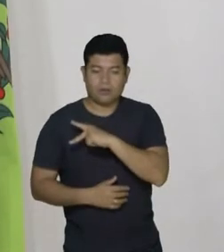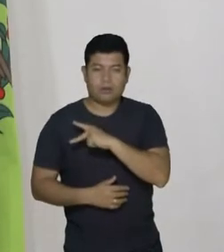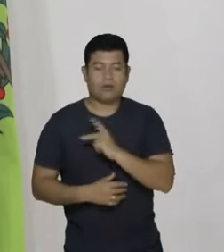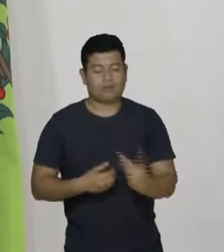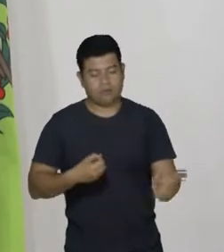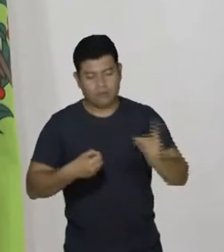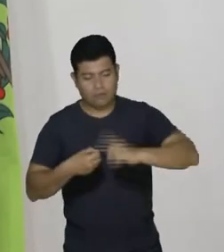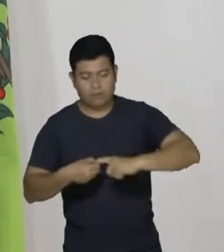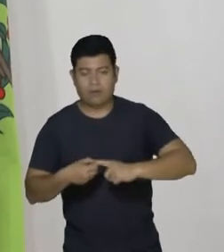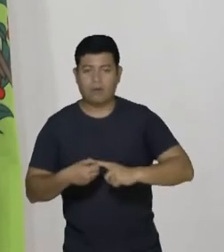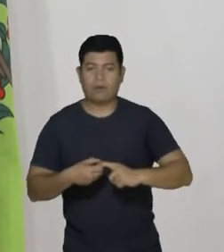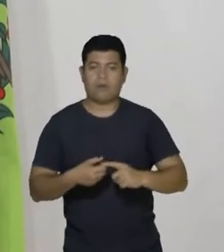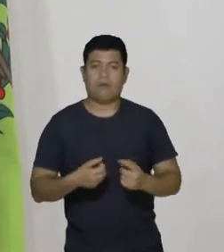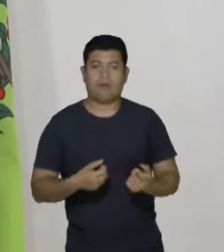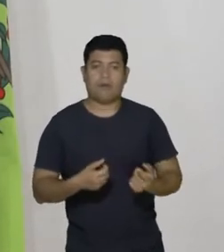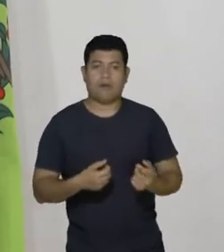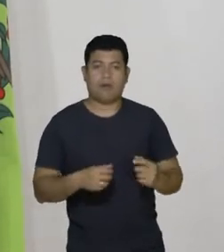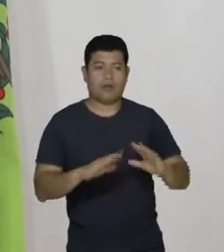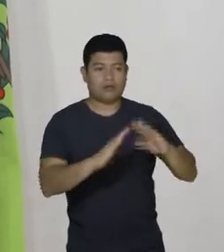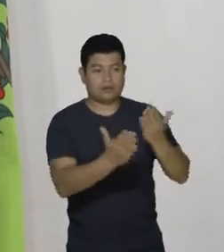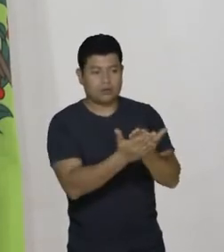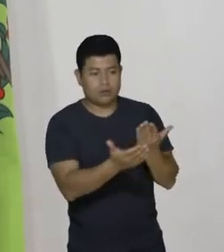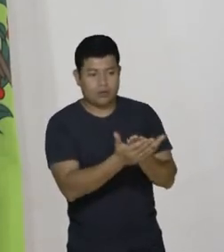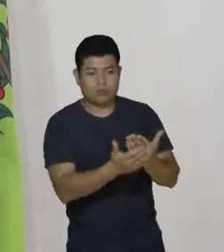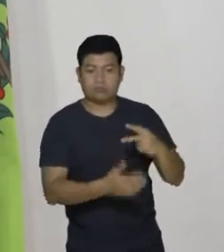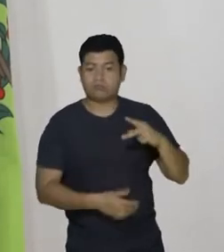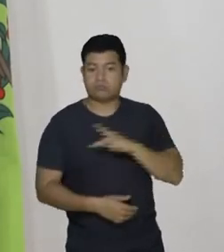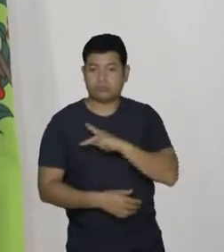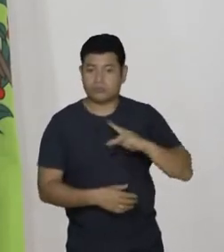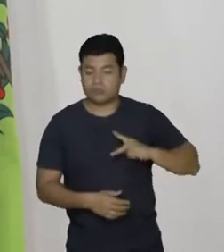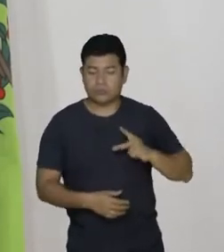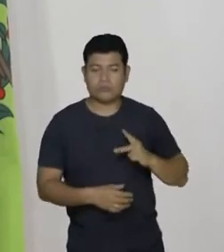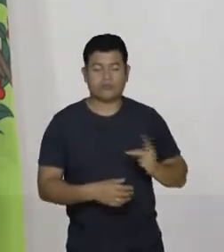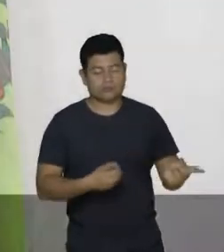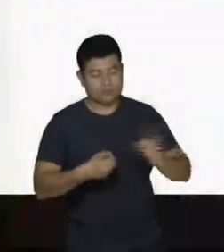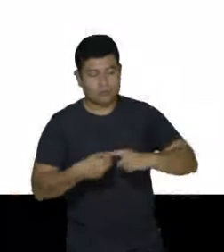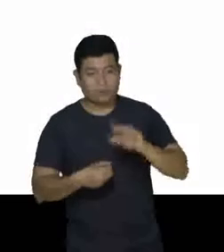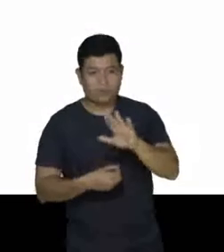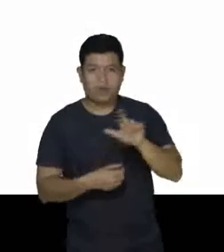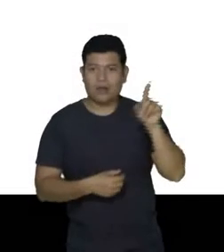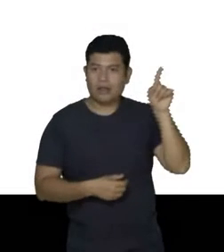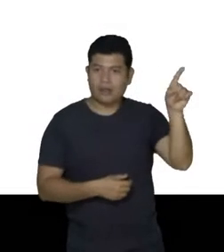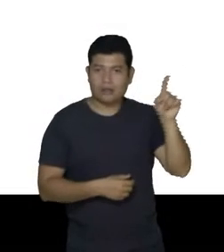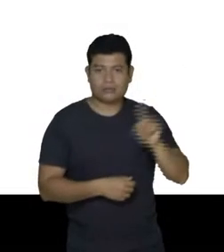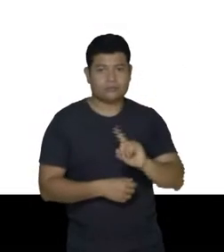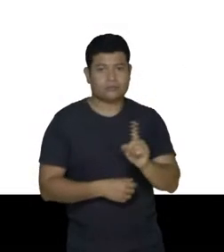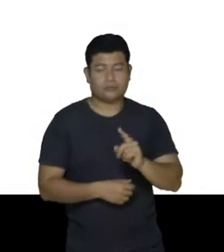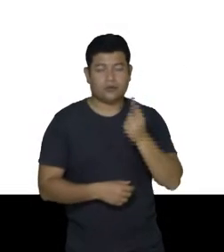não. Põe na tela para mim aquela manchete. Olha só aqui.